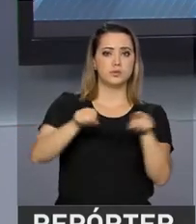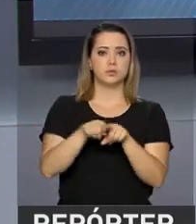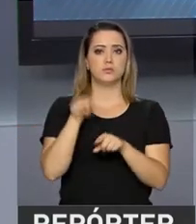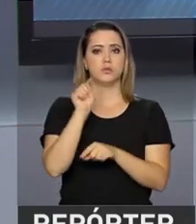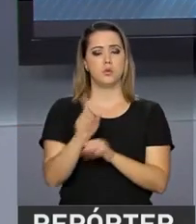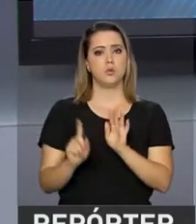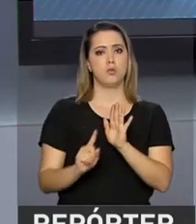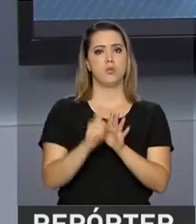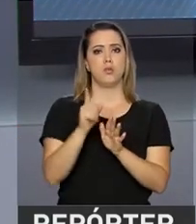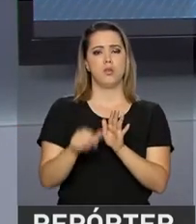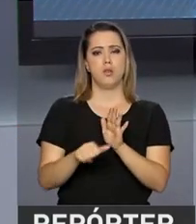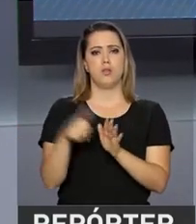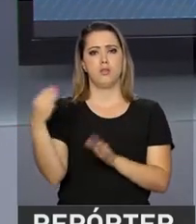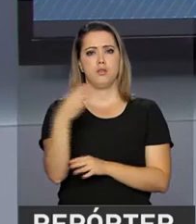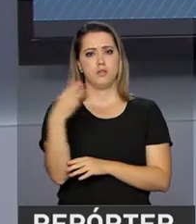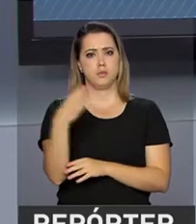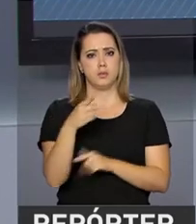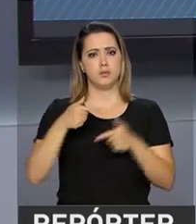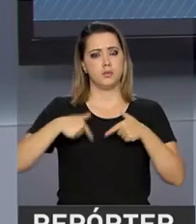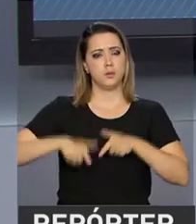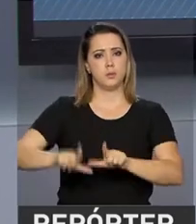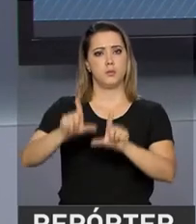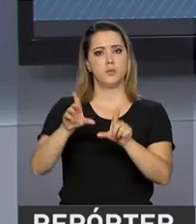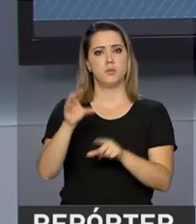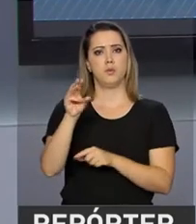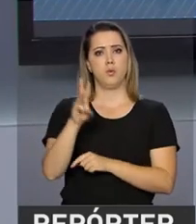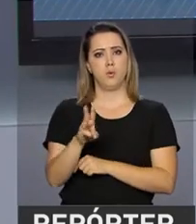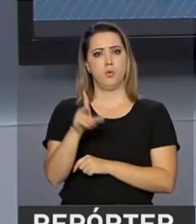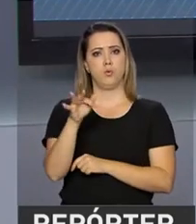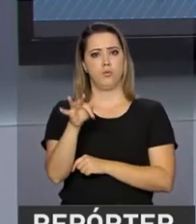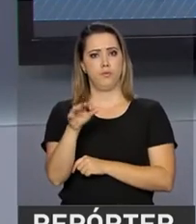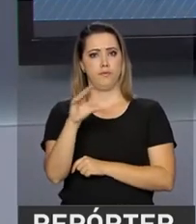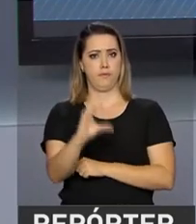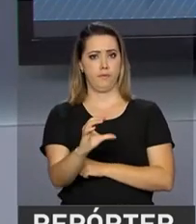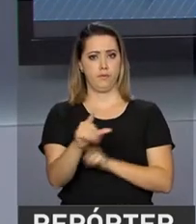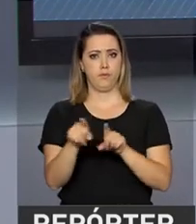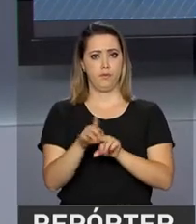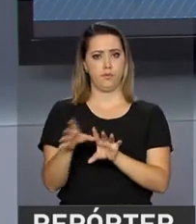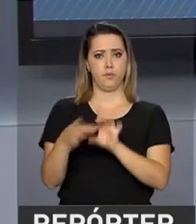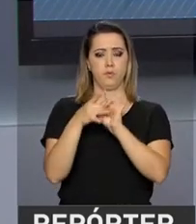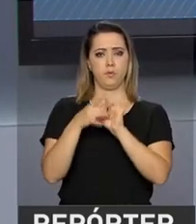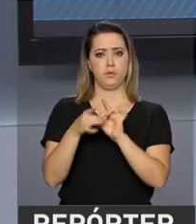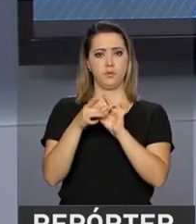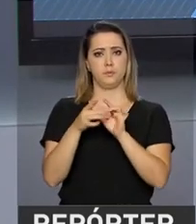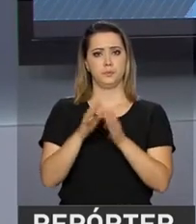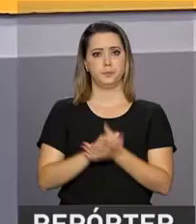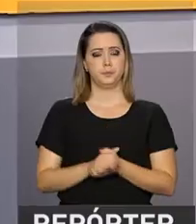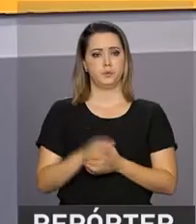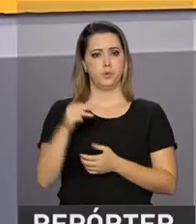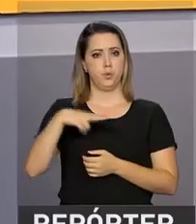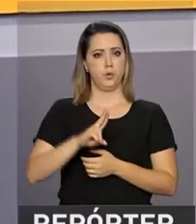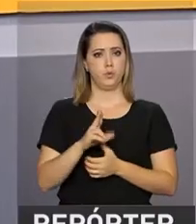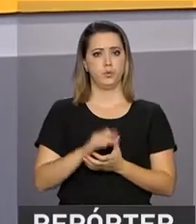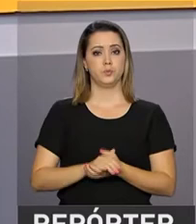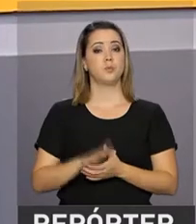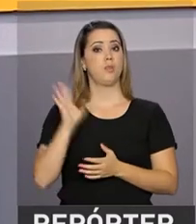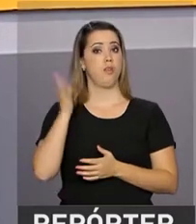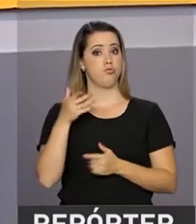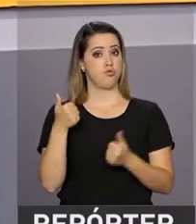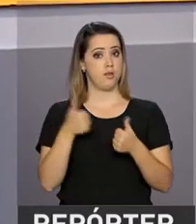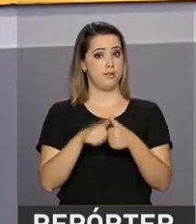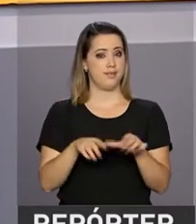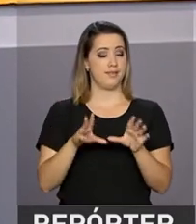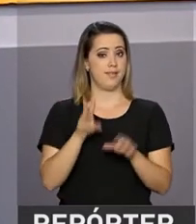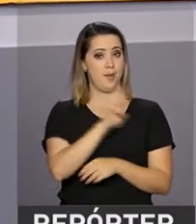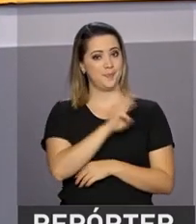canso em parceria com a convenção das nações unidas de combate à desertificação e já está no ar o site